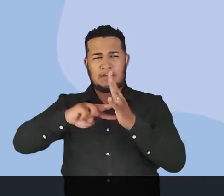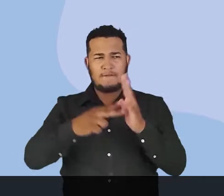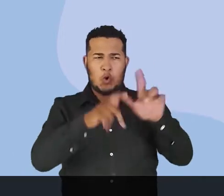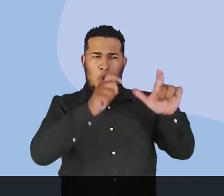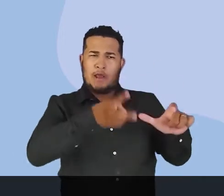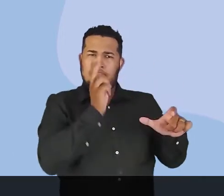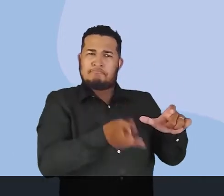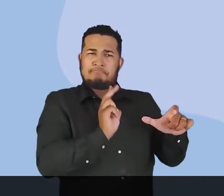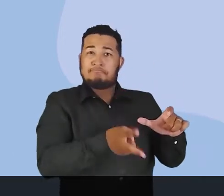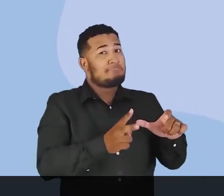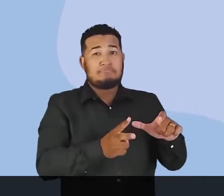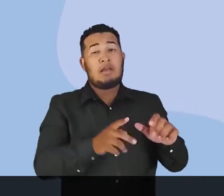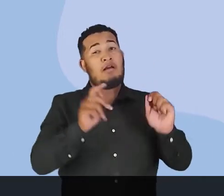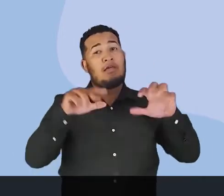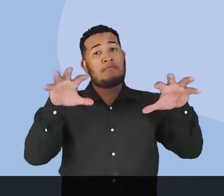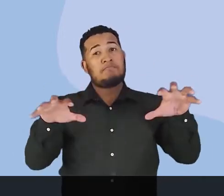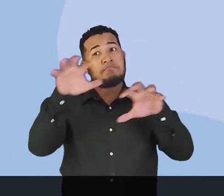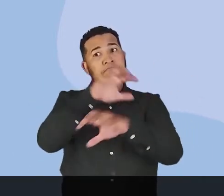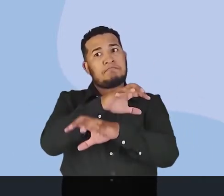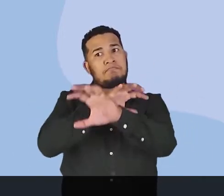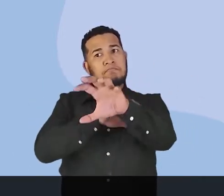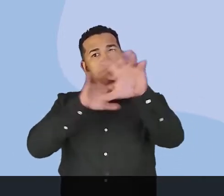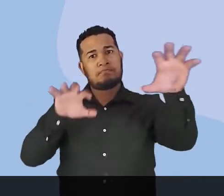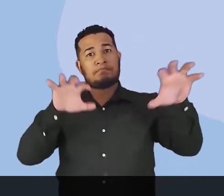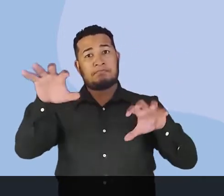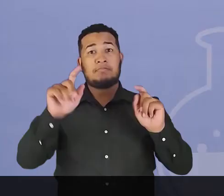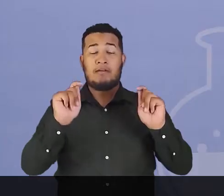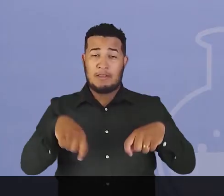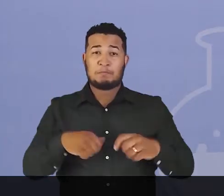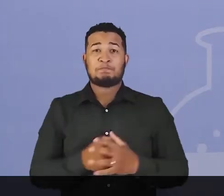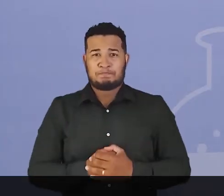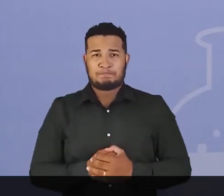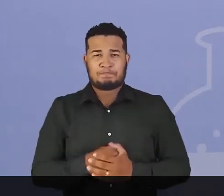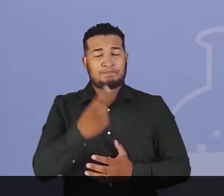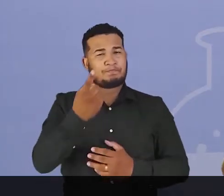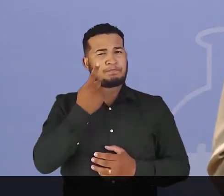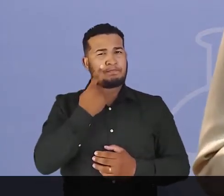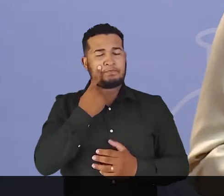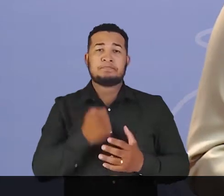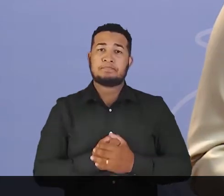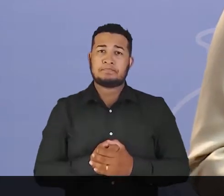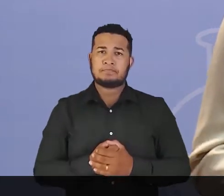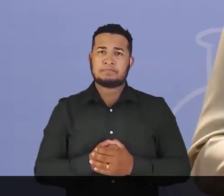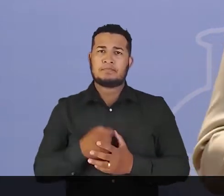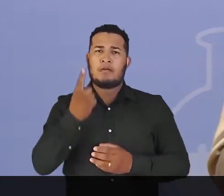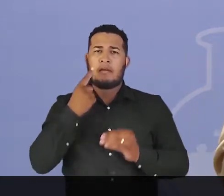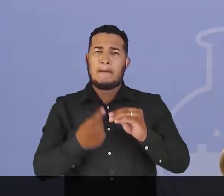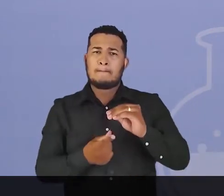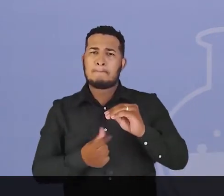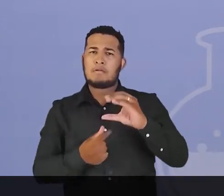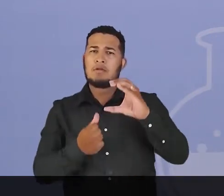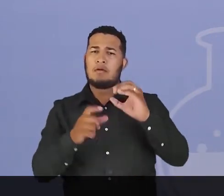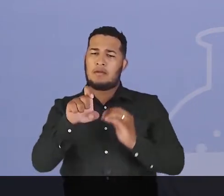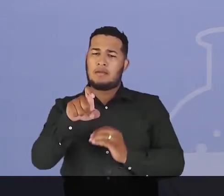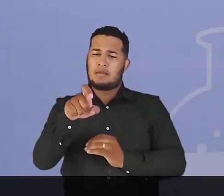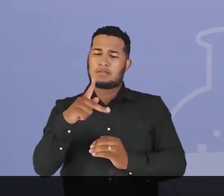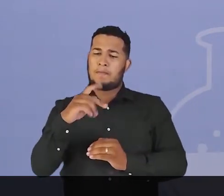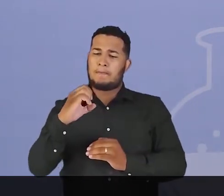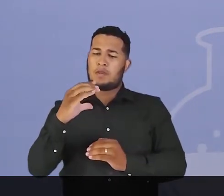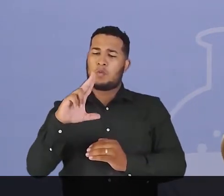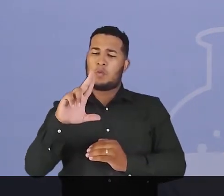em uma região específica. Retornem comigo. Veja bem, pessoal, o que é esse